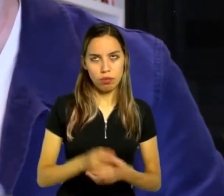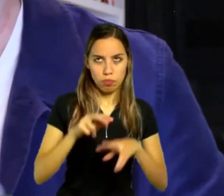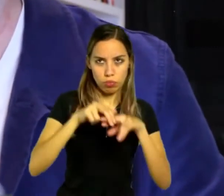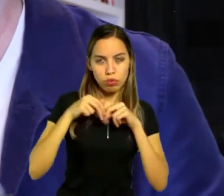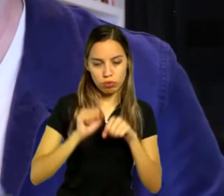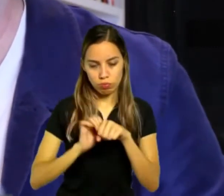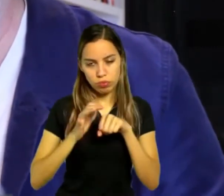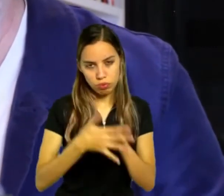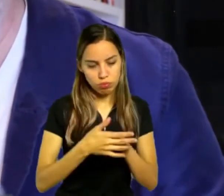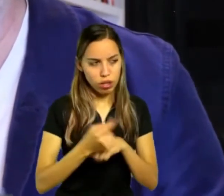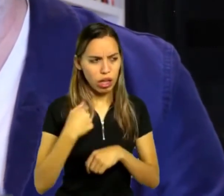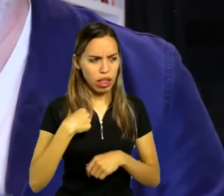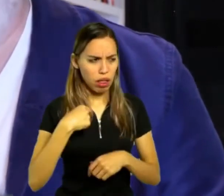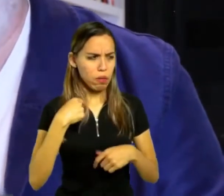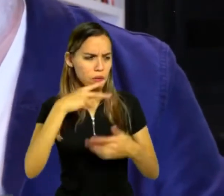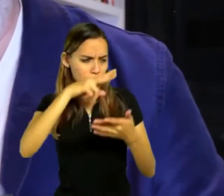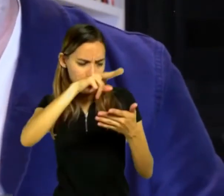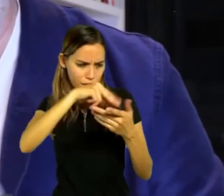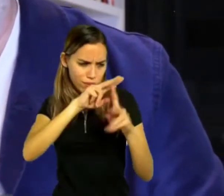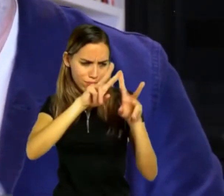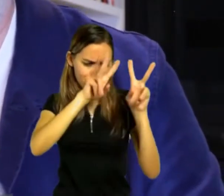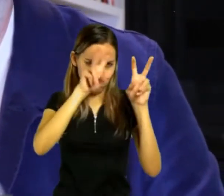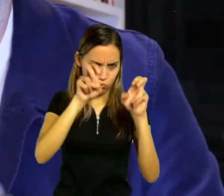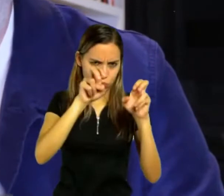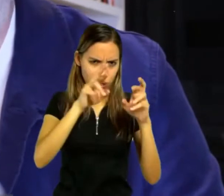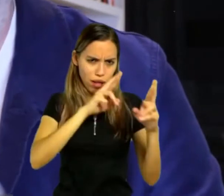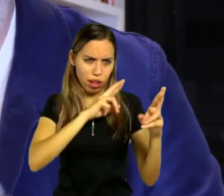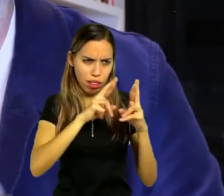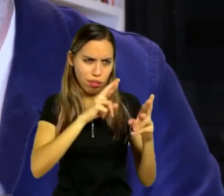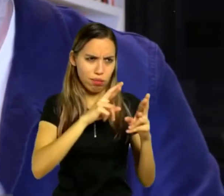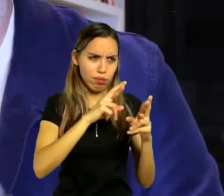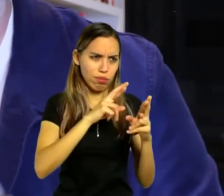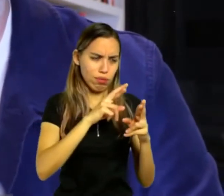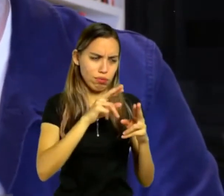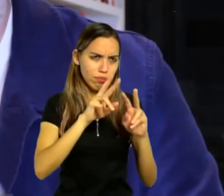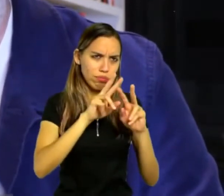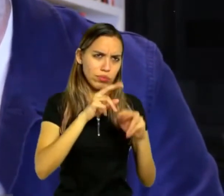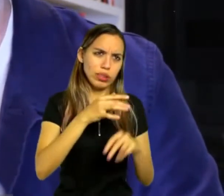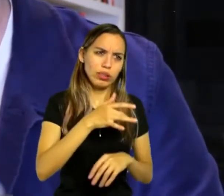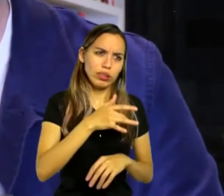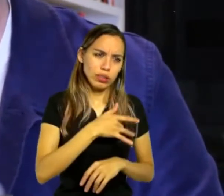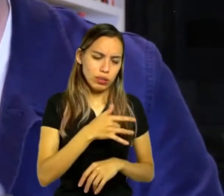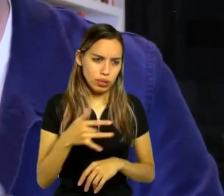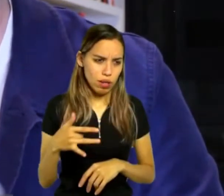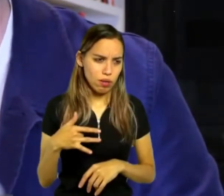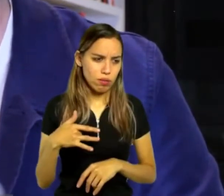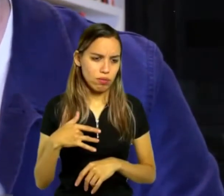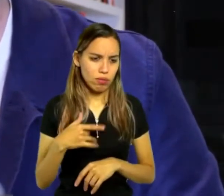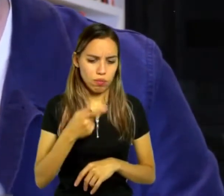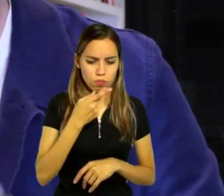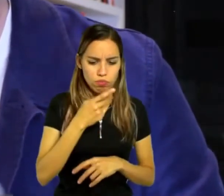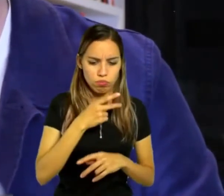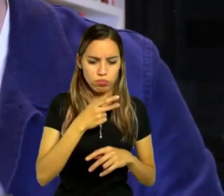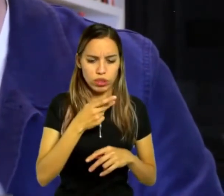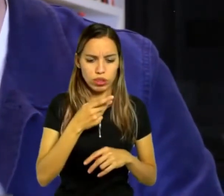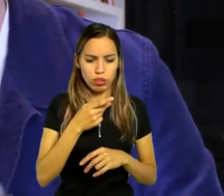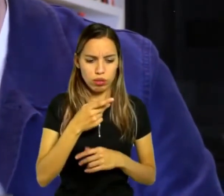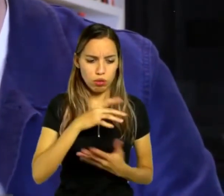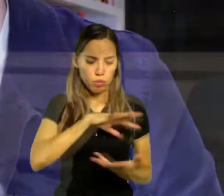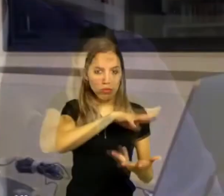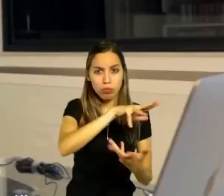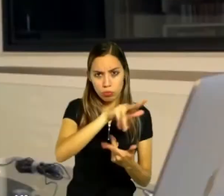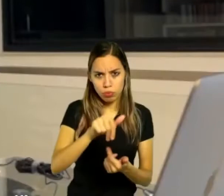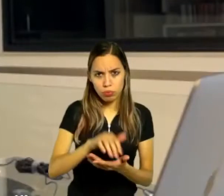relação à questão da saúde, principalmente a saúde pública no mundo inteiro, é uma